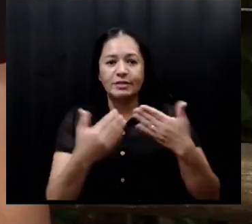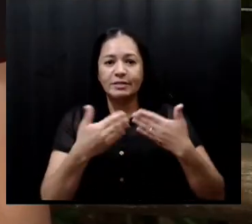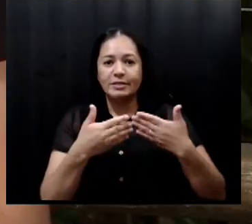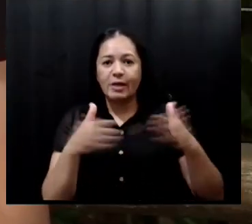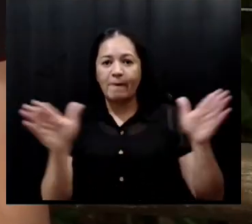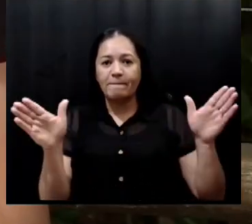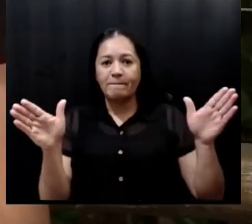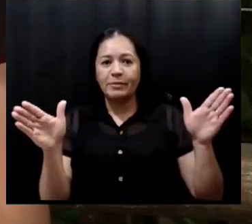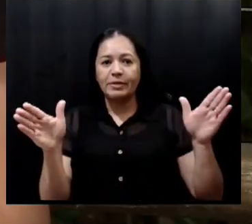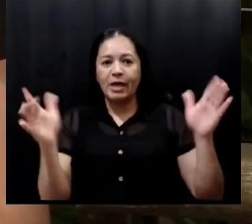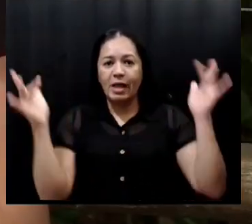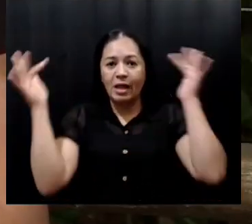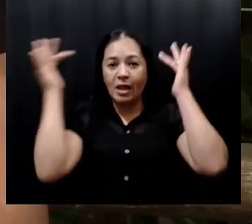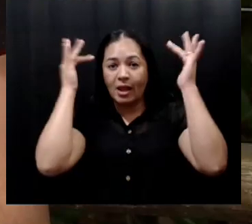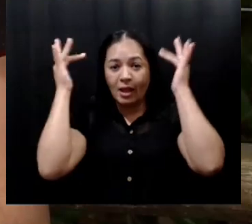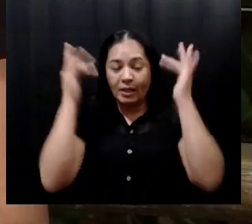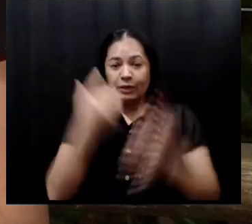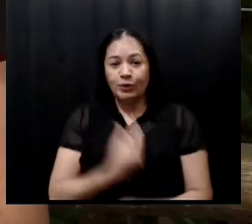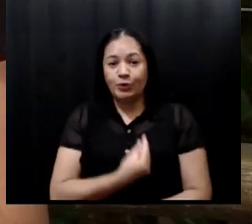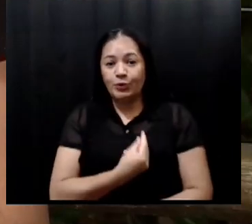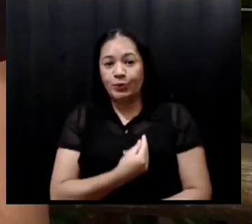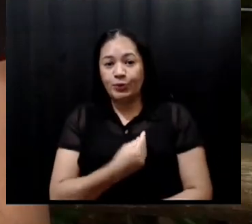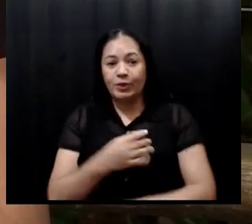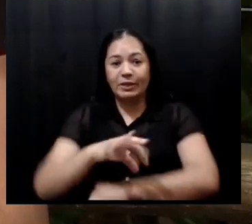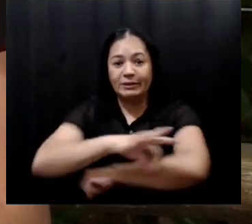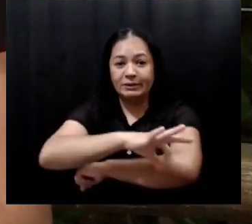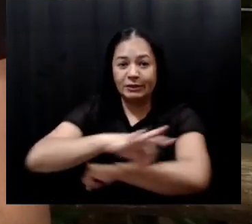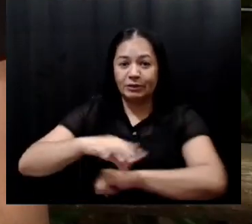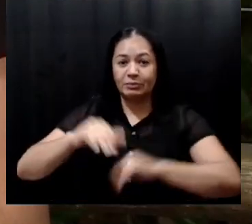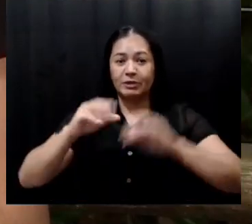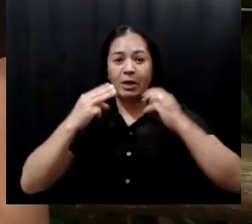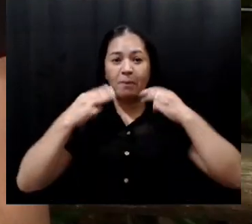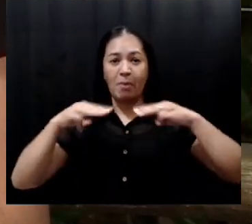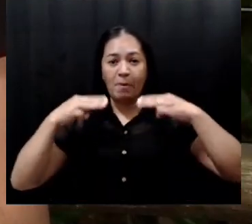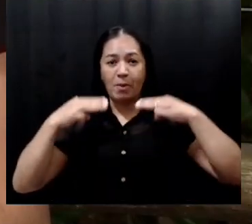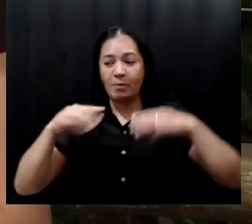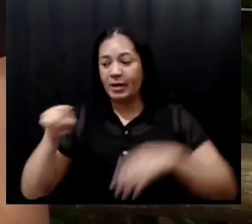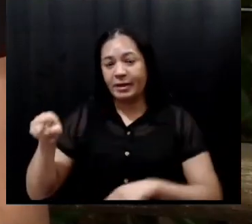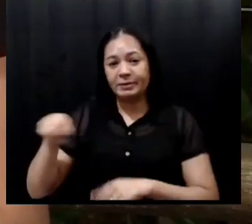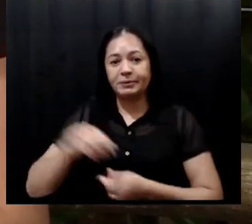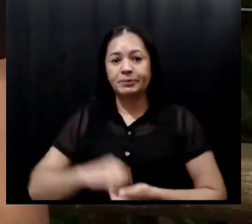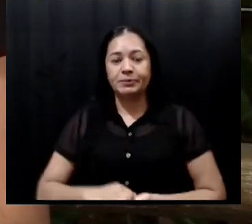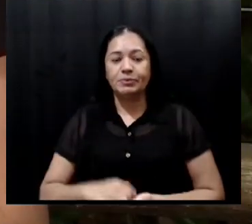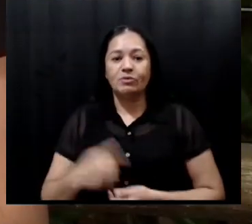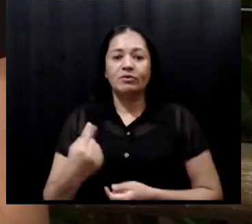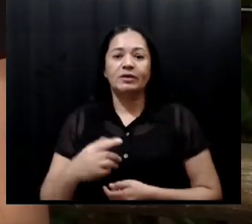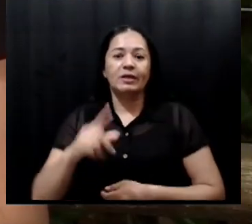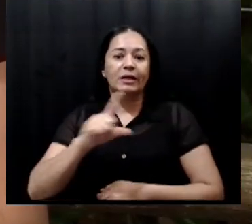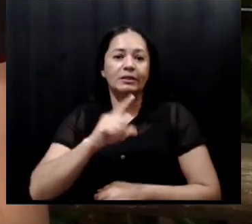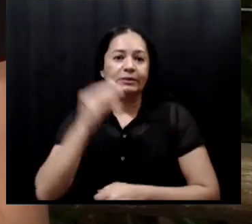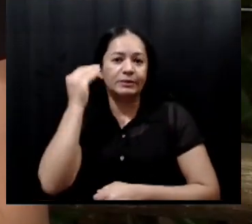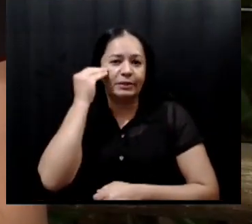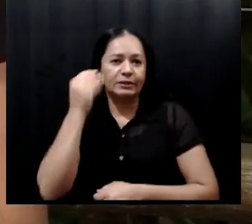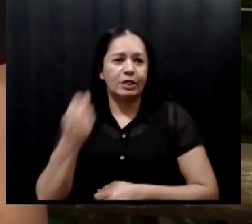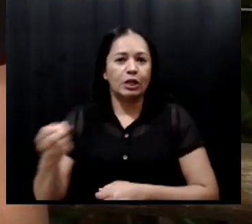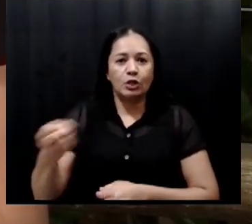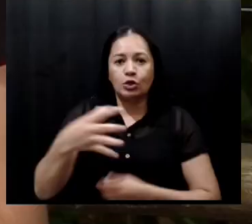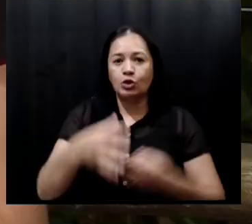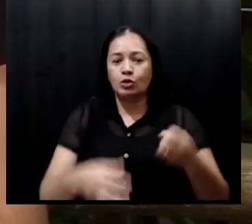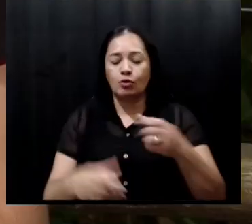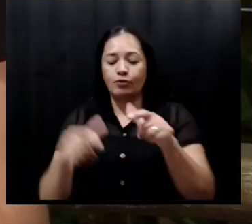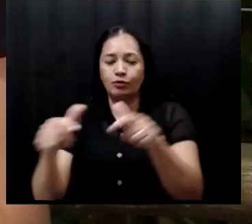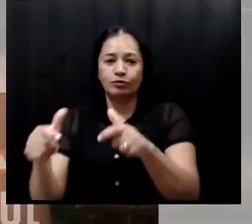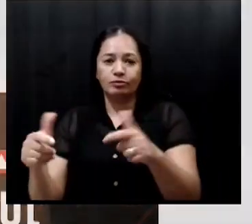a vida, né? Tanto na engenharia quanto na publicidade, no caso do Henrique, e tentar algo novo, tentar um ambiente mais descontraído. E foi então que surgiu a